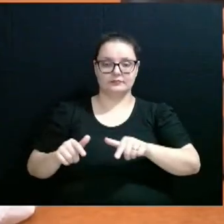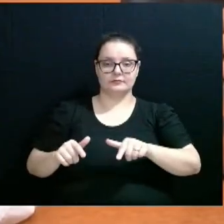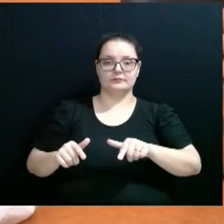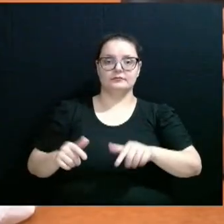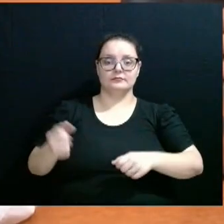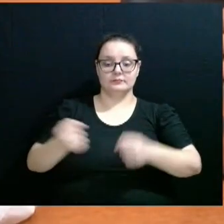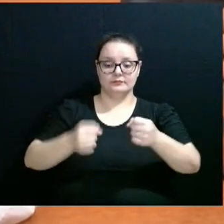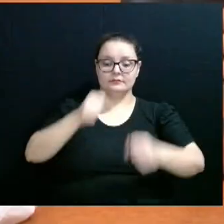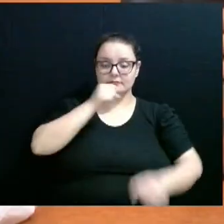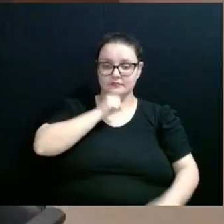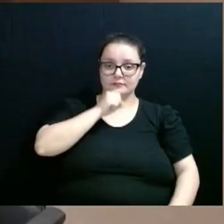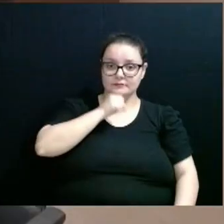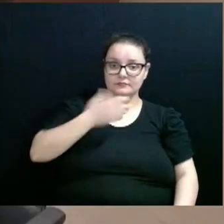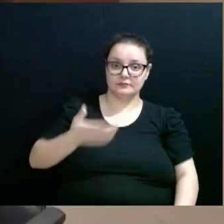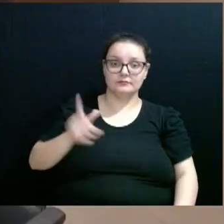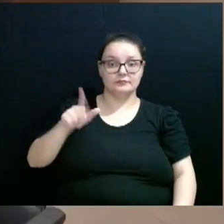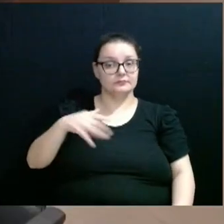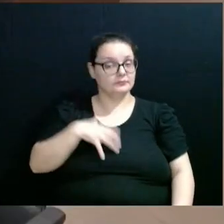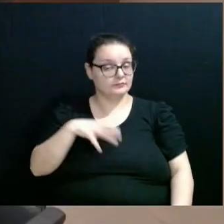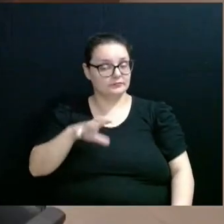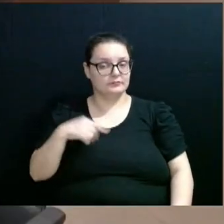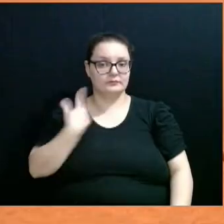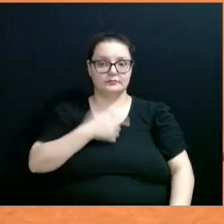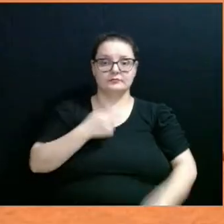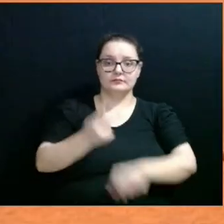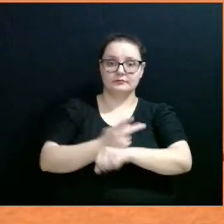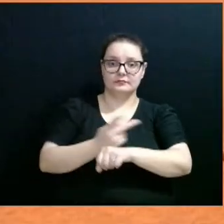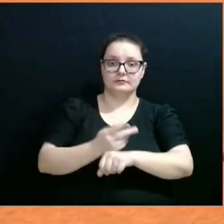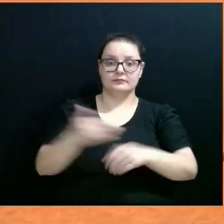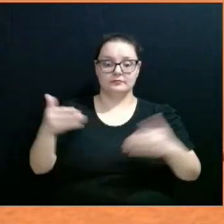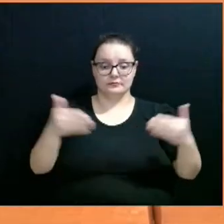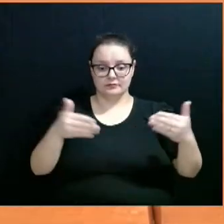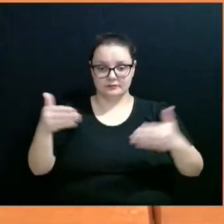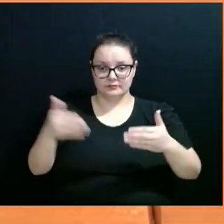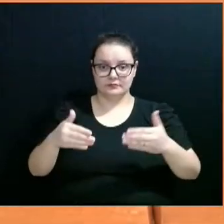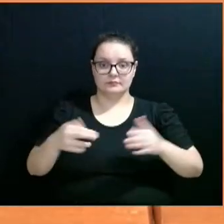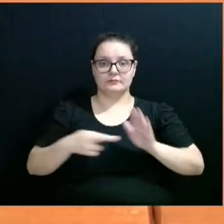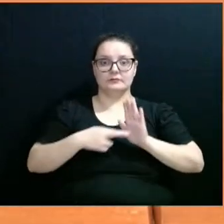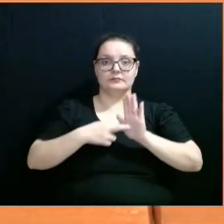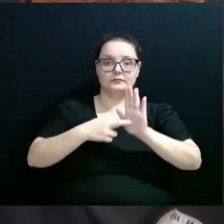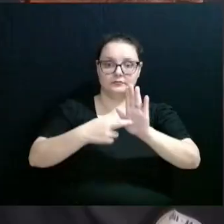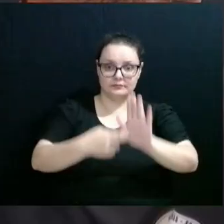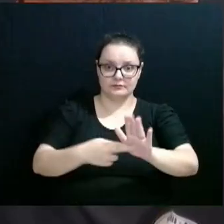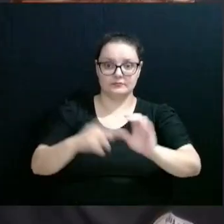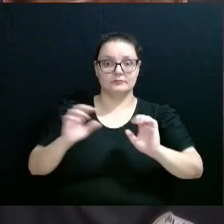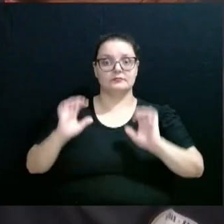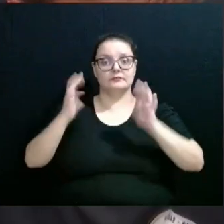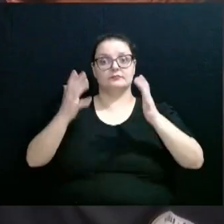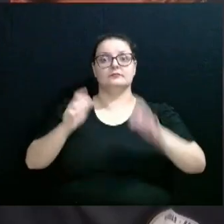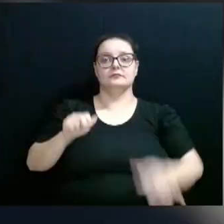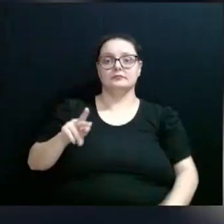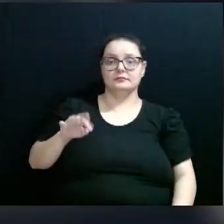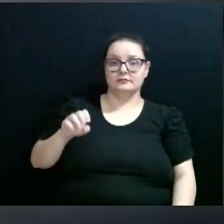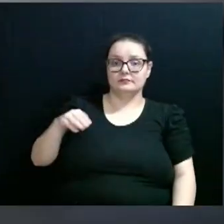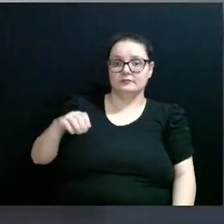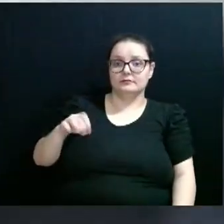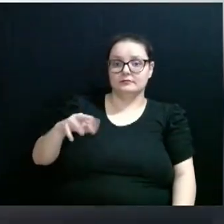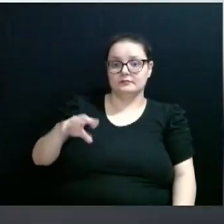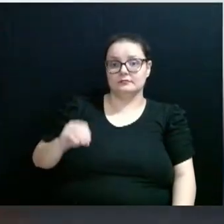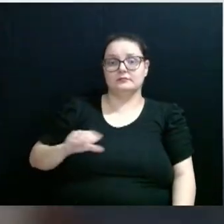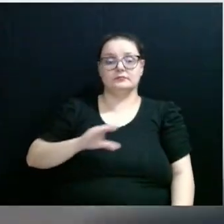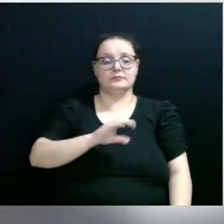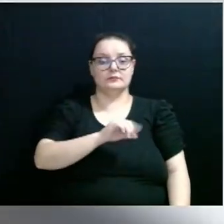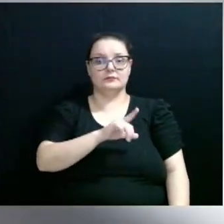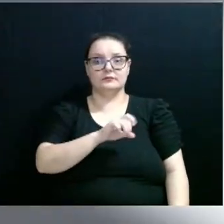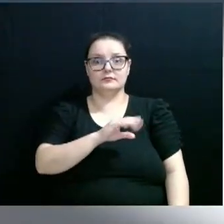e é isso que nós estamos buscando. Participaram representantes de eventos automotivos, colecionadores e